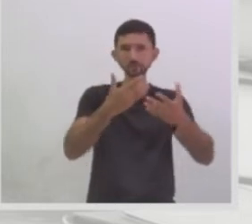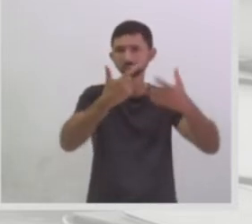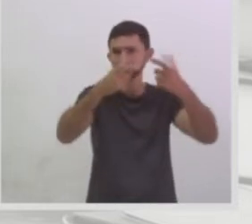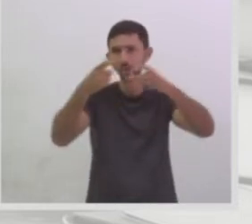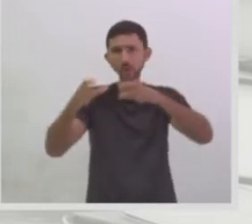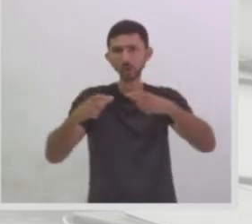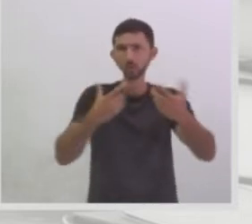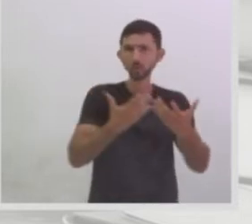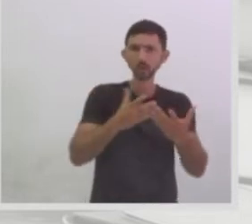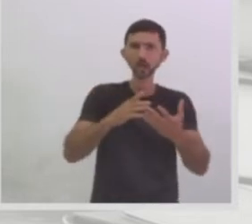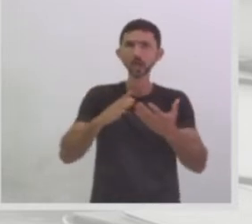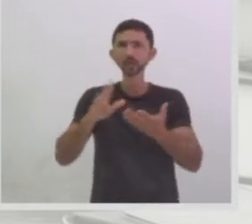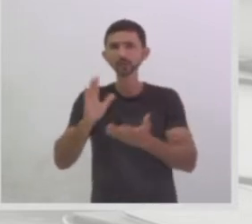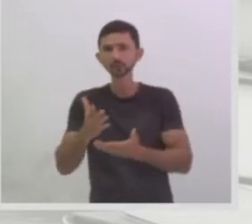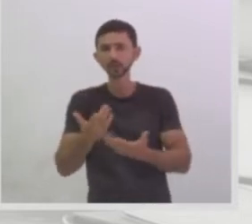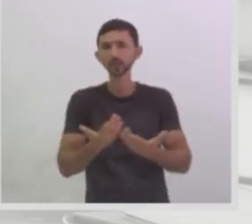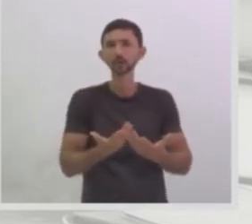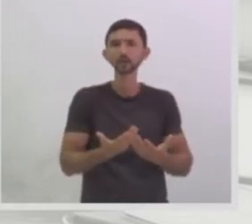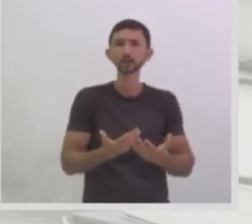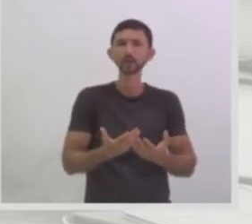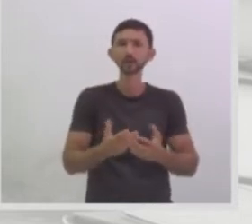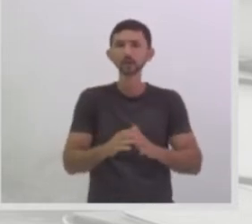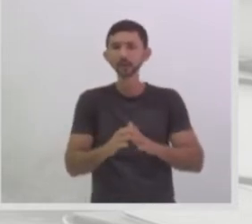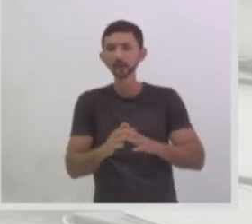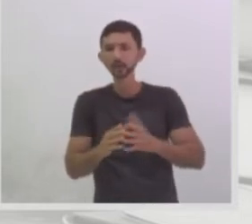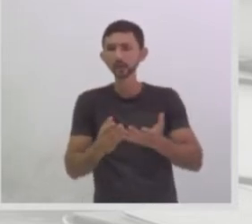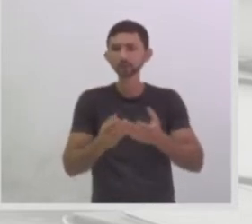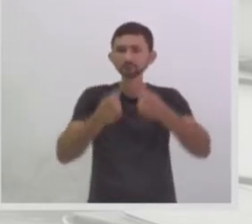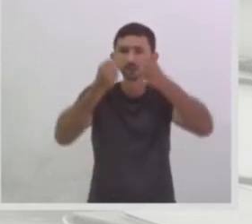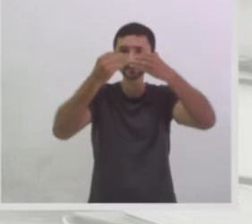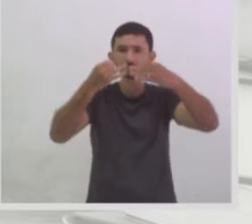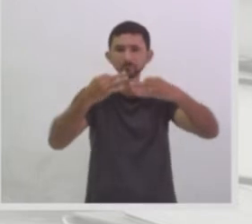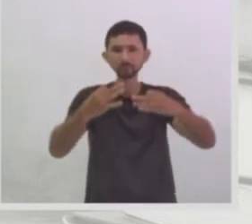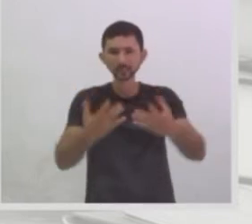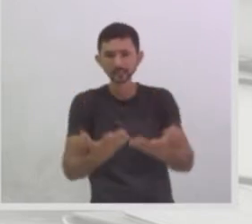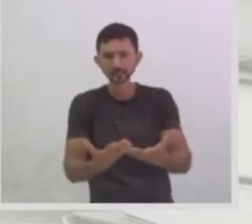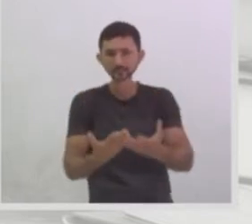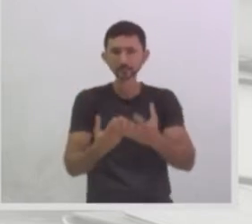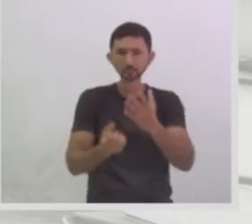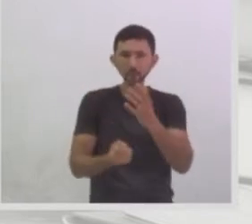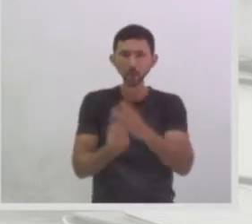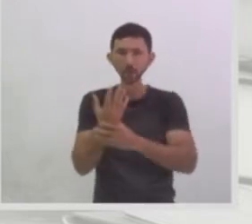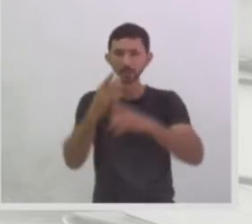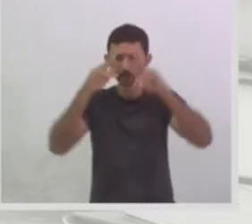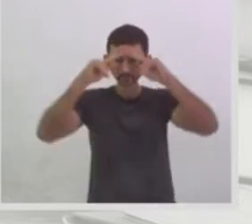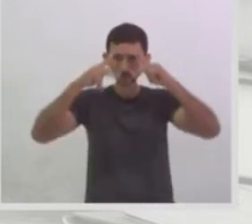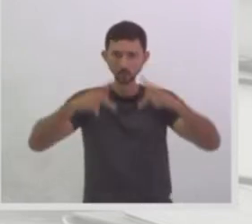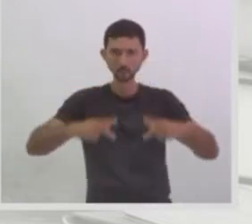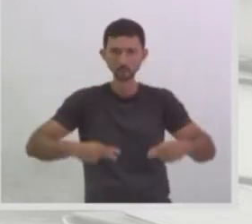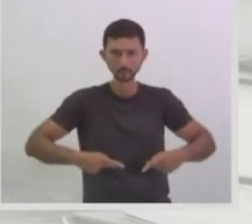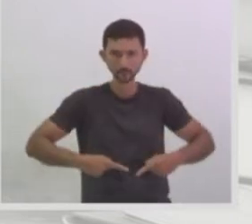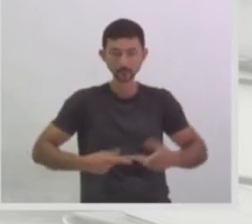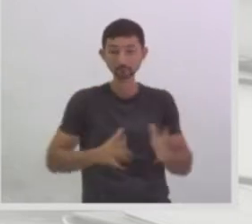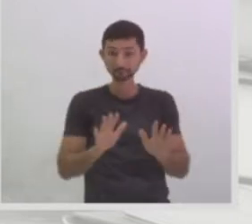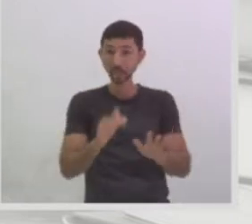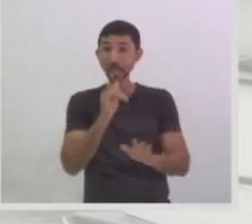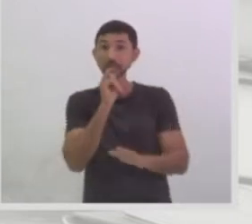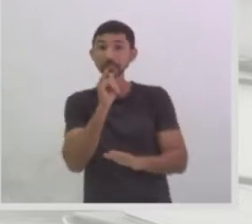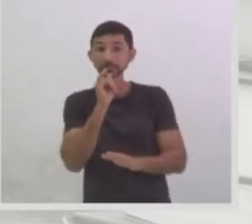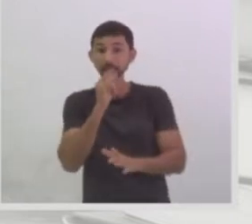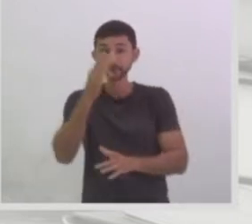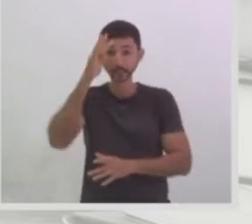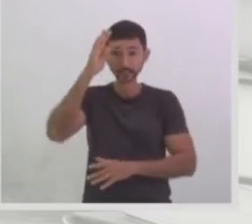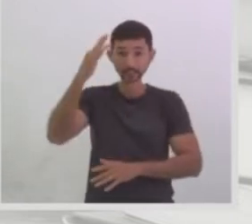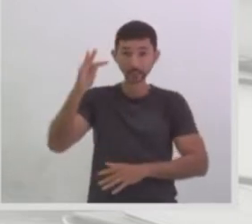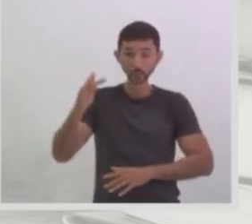em relação a esse tipo de explicação sobre o surgimento do ser humano. São exemplos dessa teoria